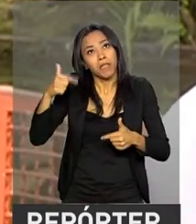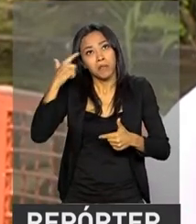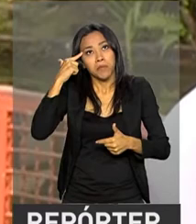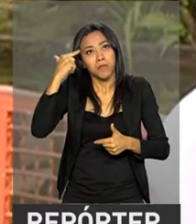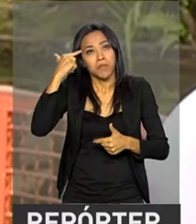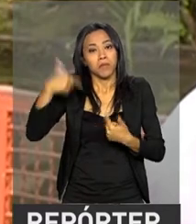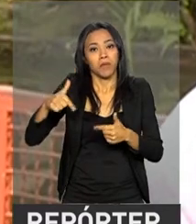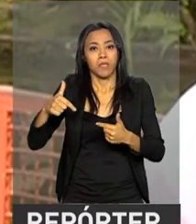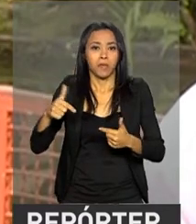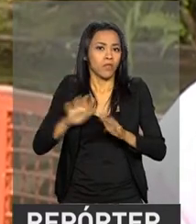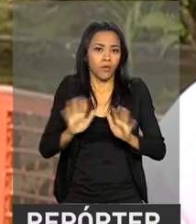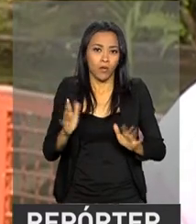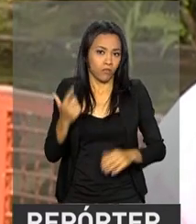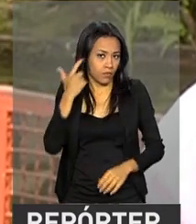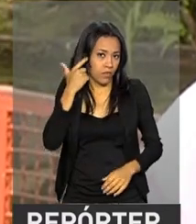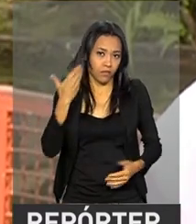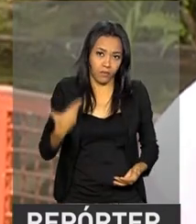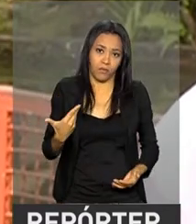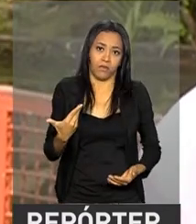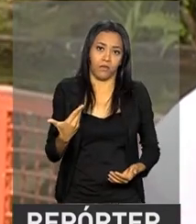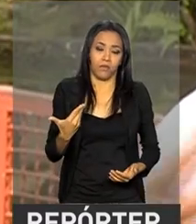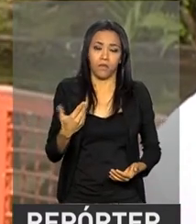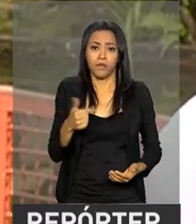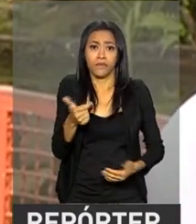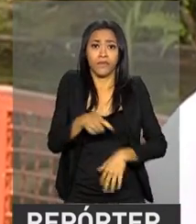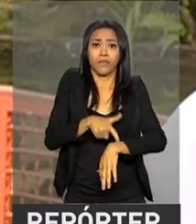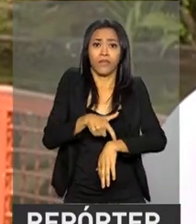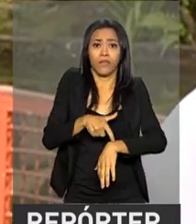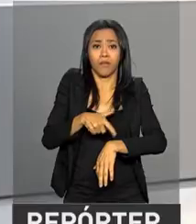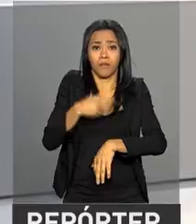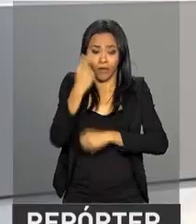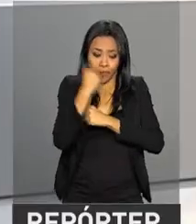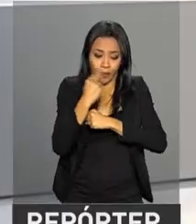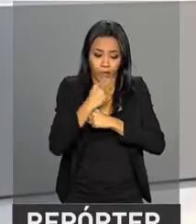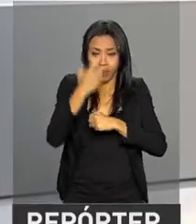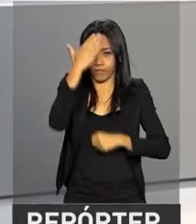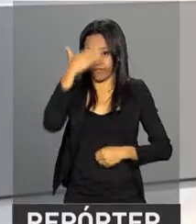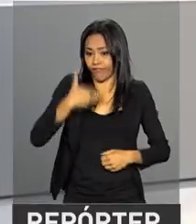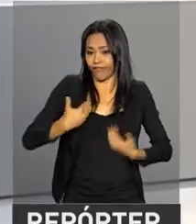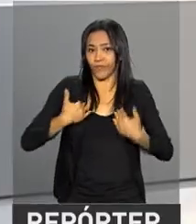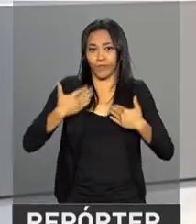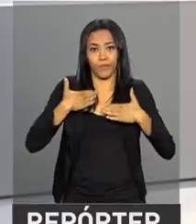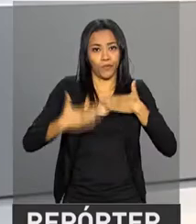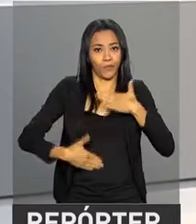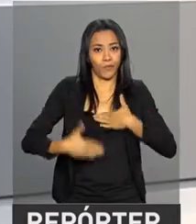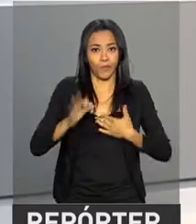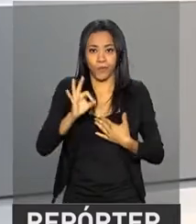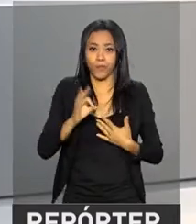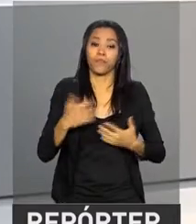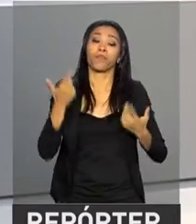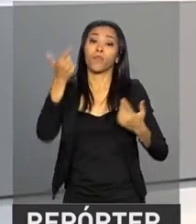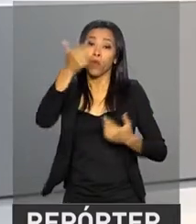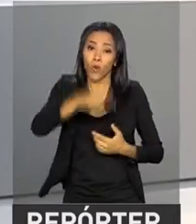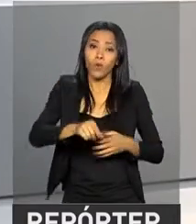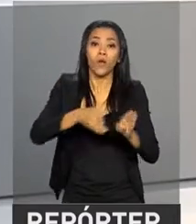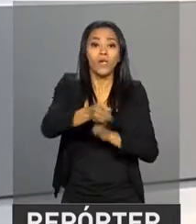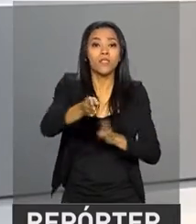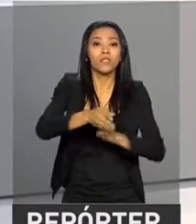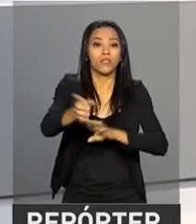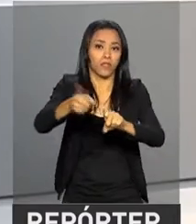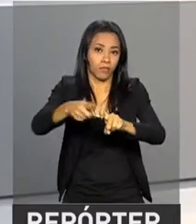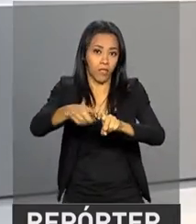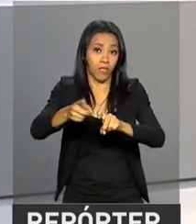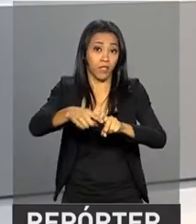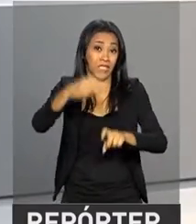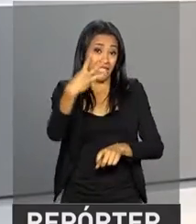trabalhar e tinha tempo pra mim e olha mais uma dica dos especialistas cerca